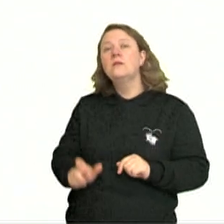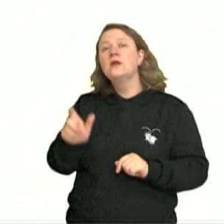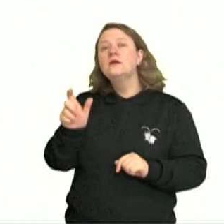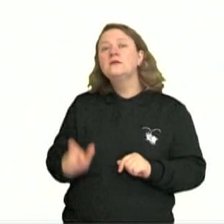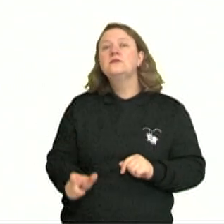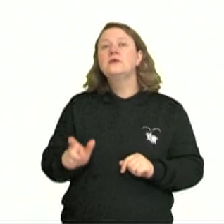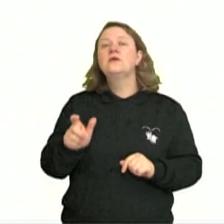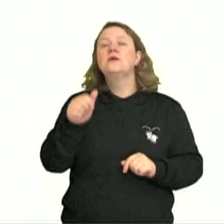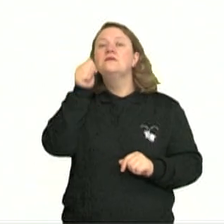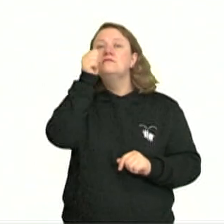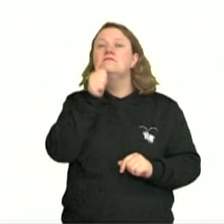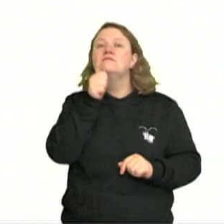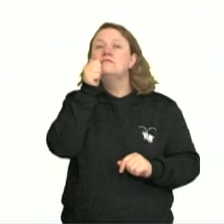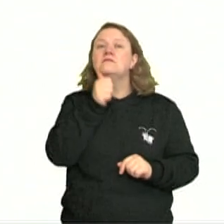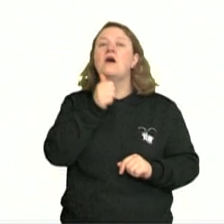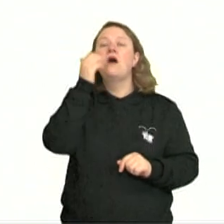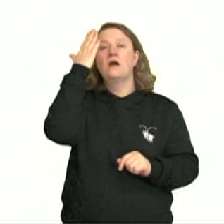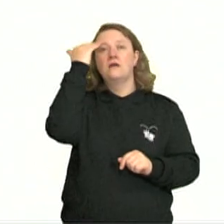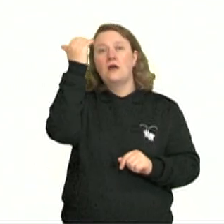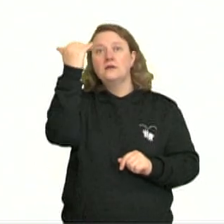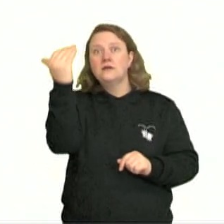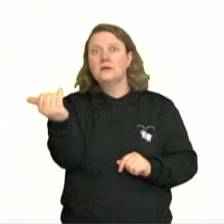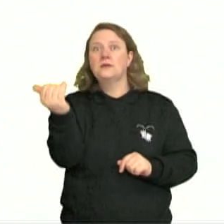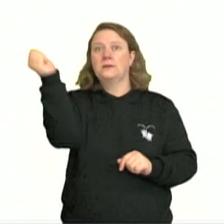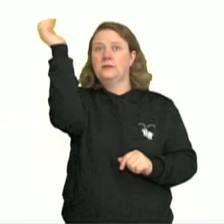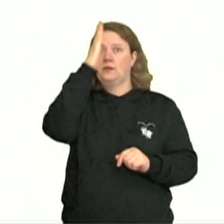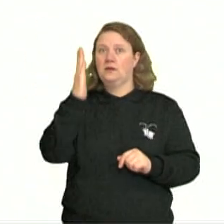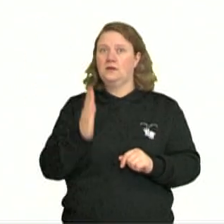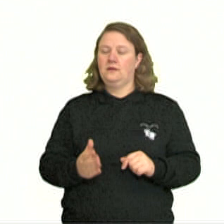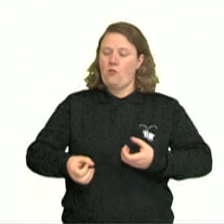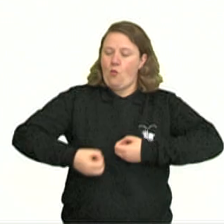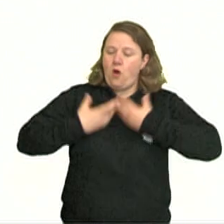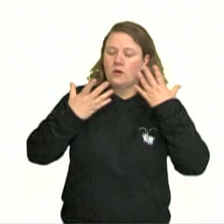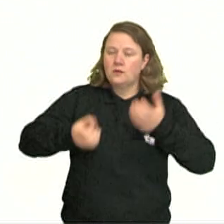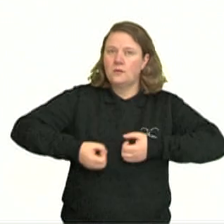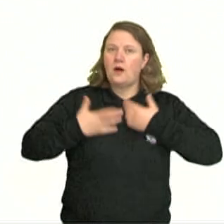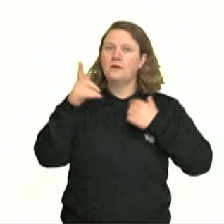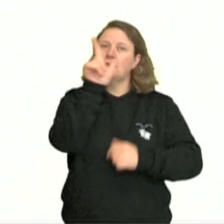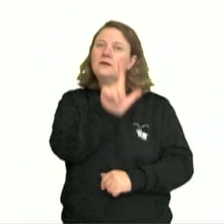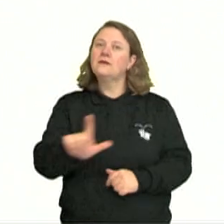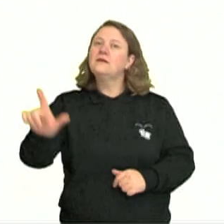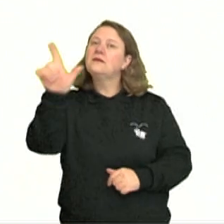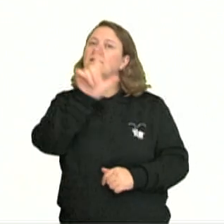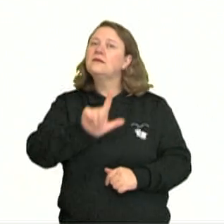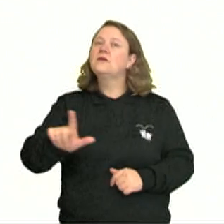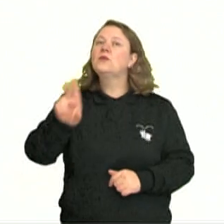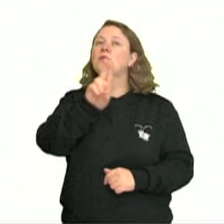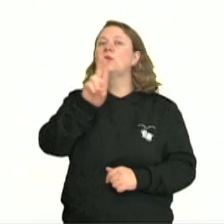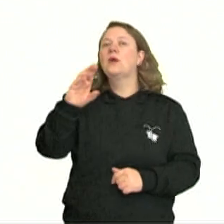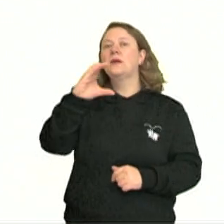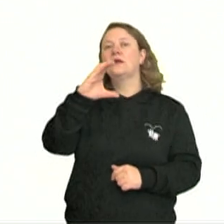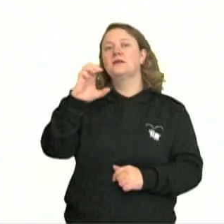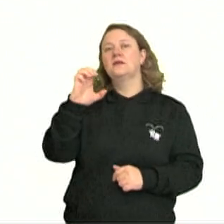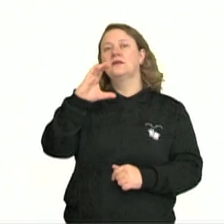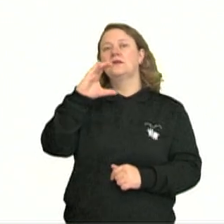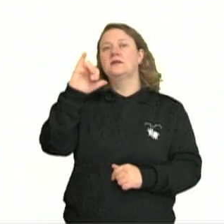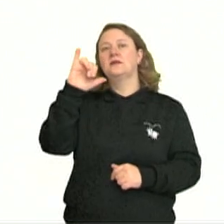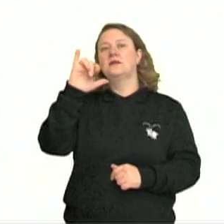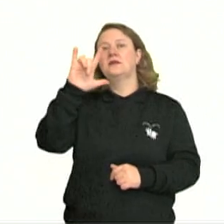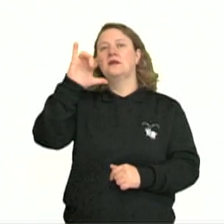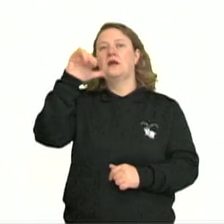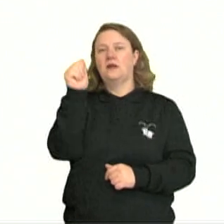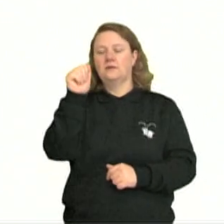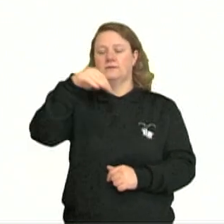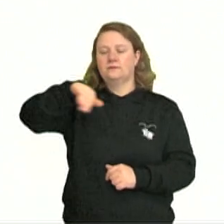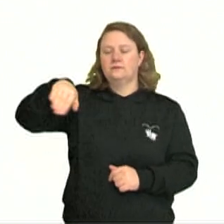artista brasileira, uma das mulheres de mais expressão na literatura, chamada Cecília Meirelles. Vamos